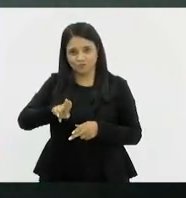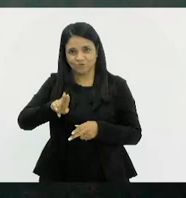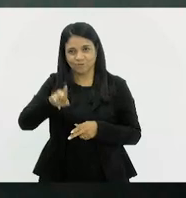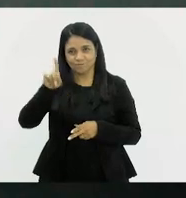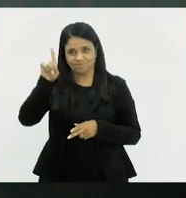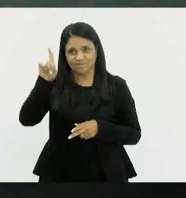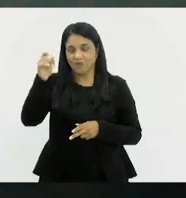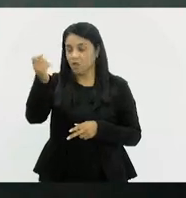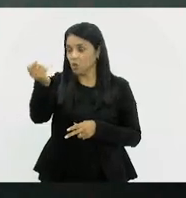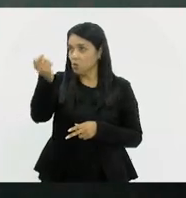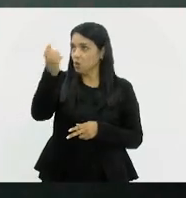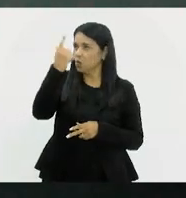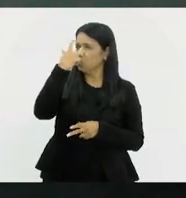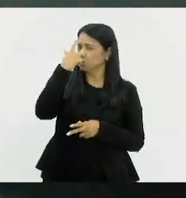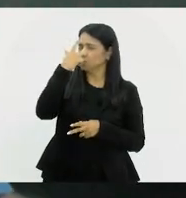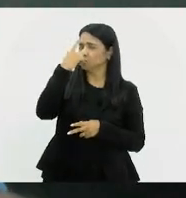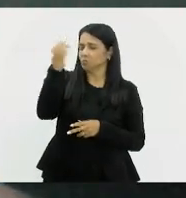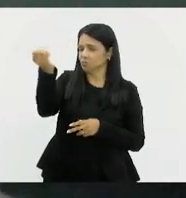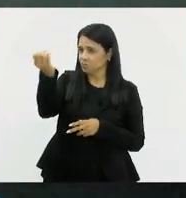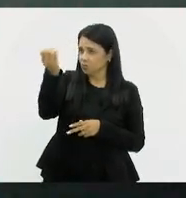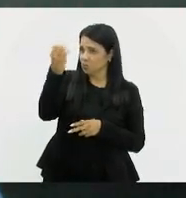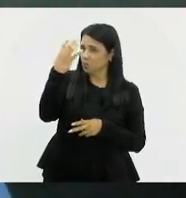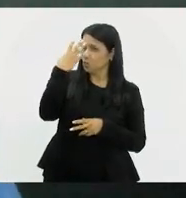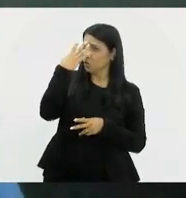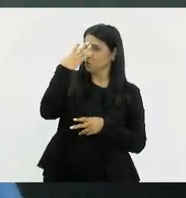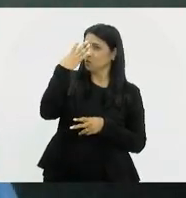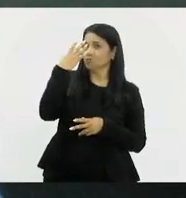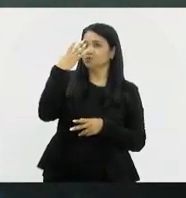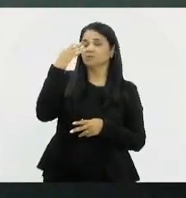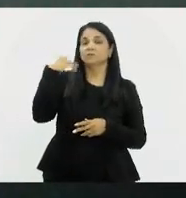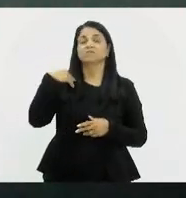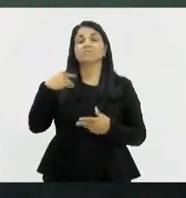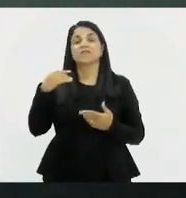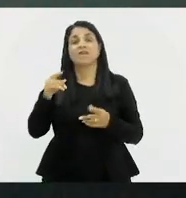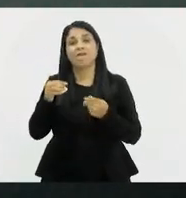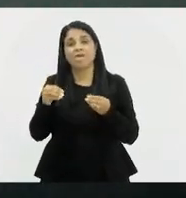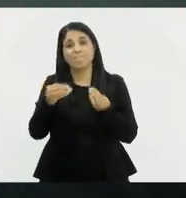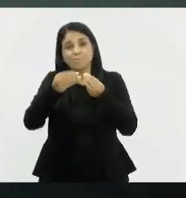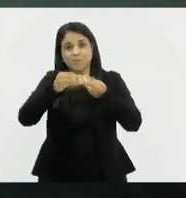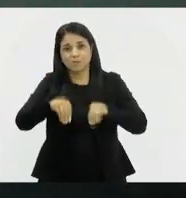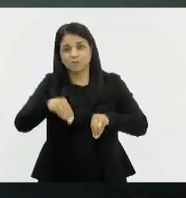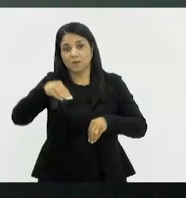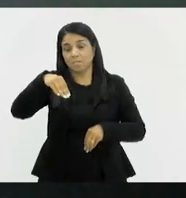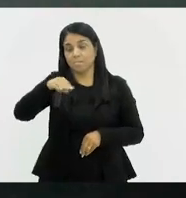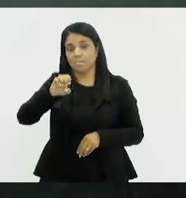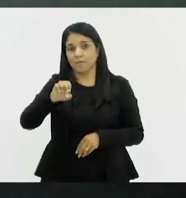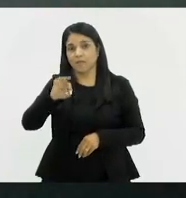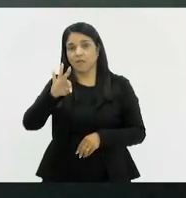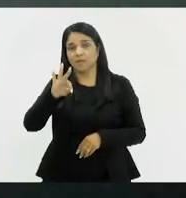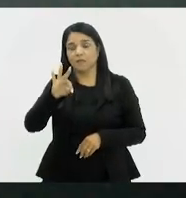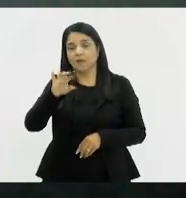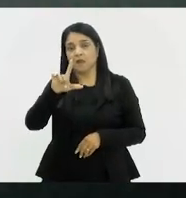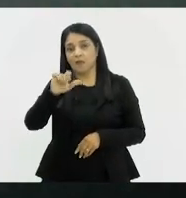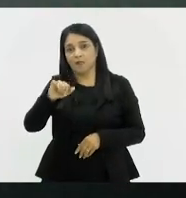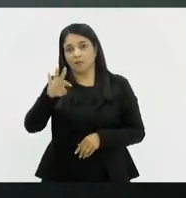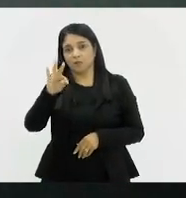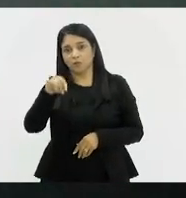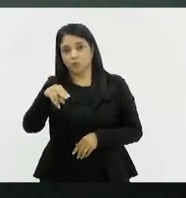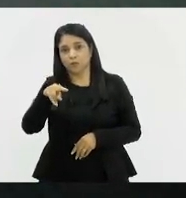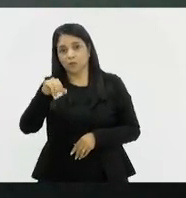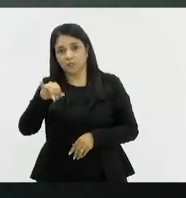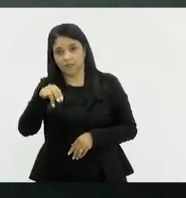a melatonina ela é importante para o sono, e você tendo um sono prejudicado,